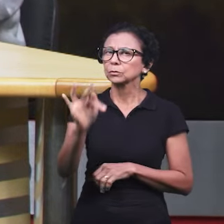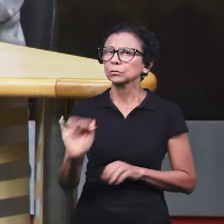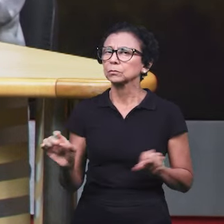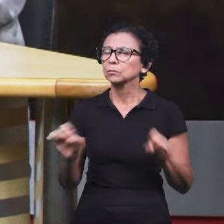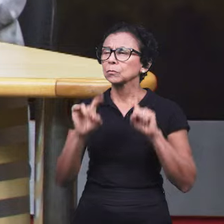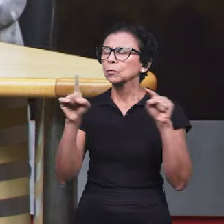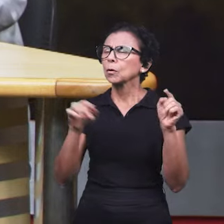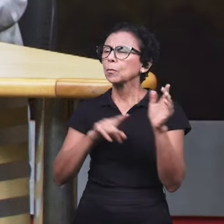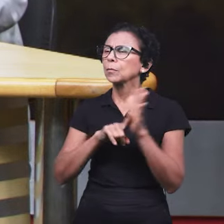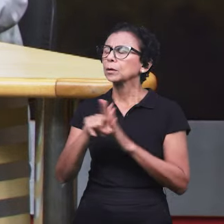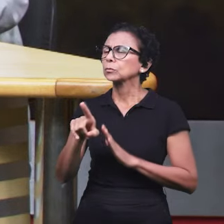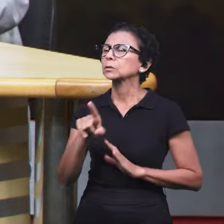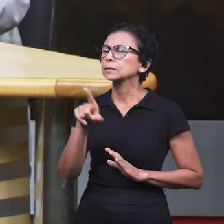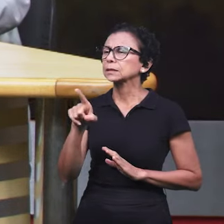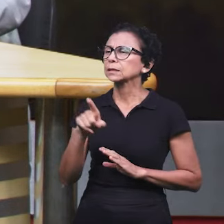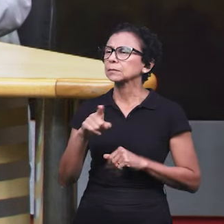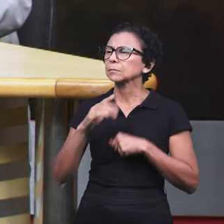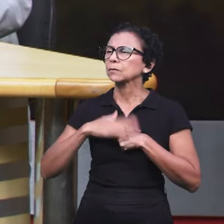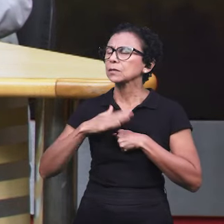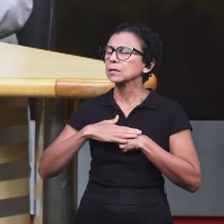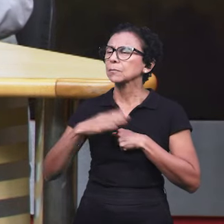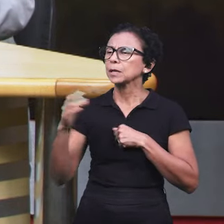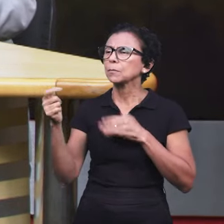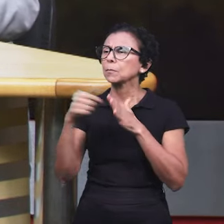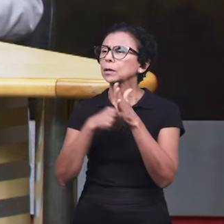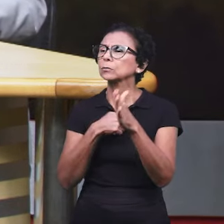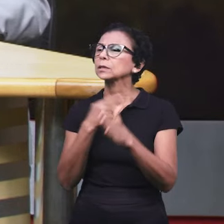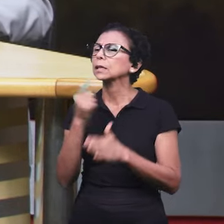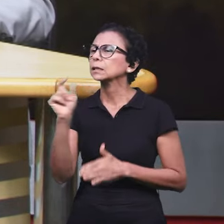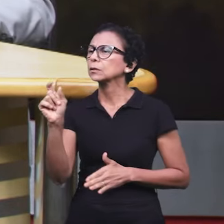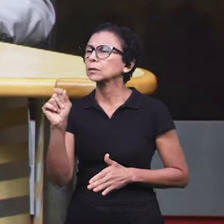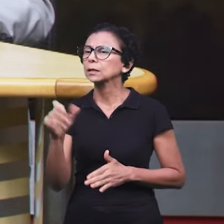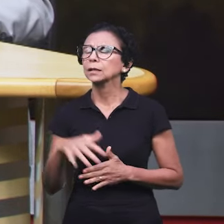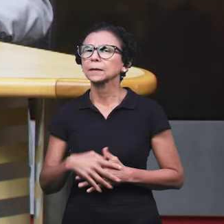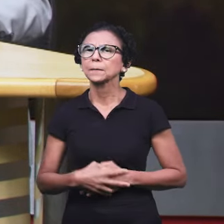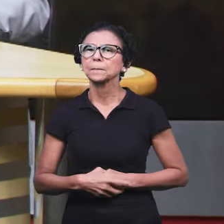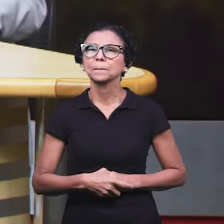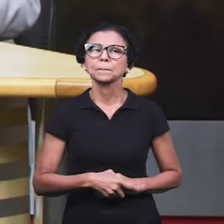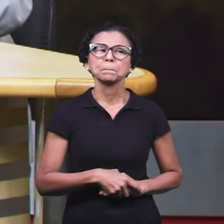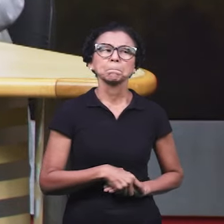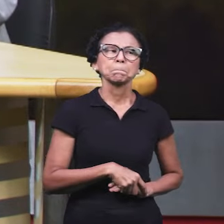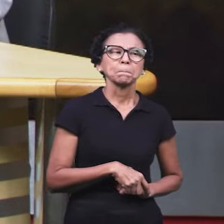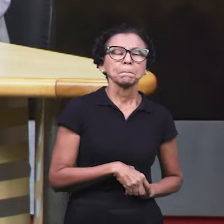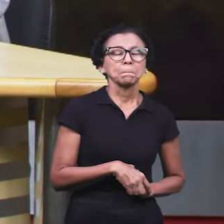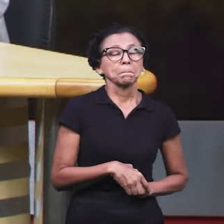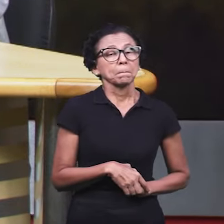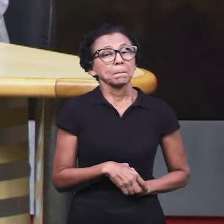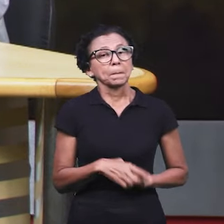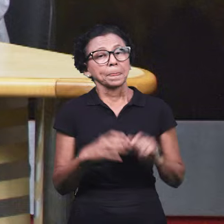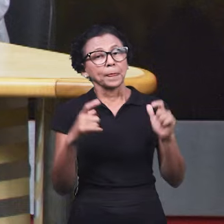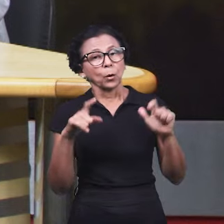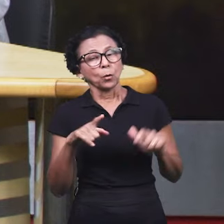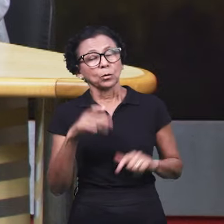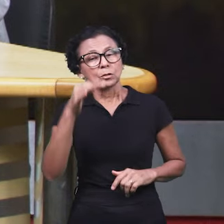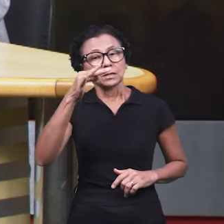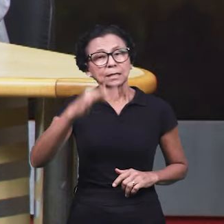seguinte eh eu acho que eu perguntaria onde eu acertei e onde eu